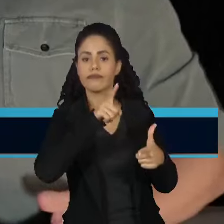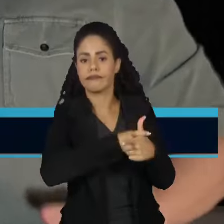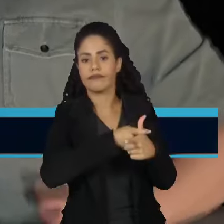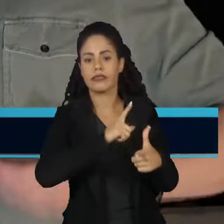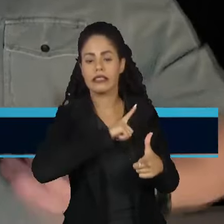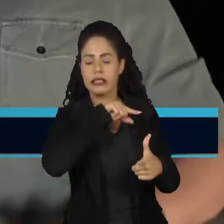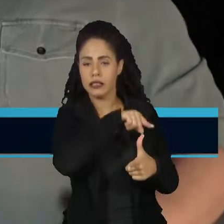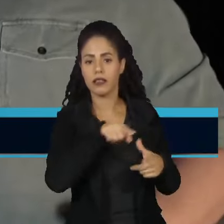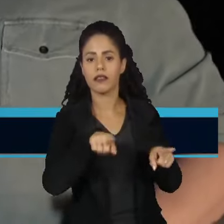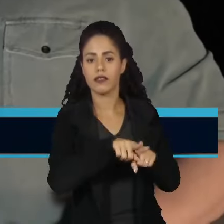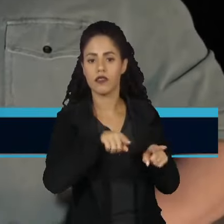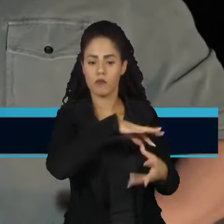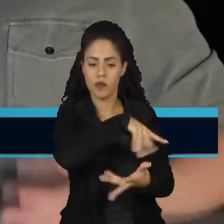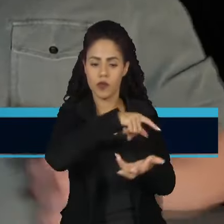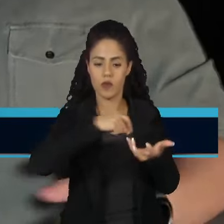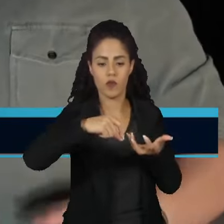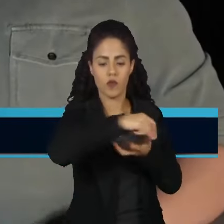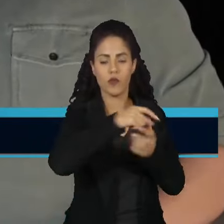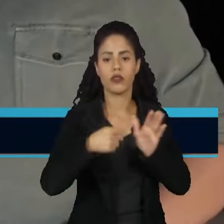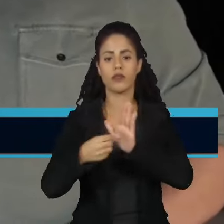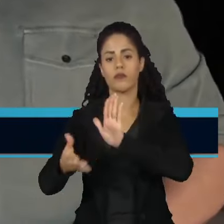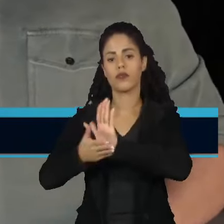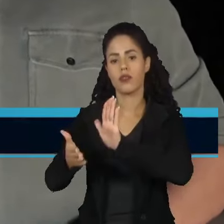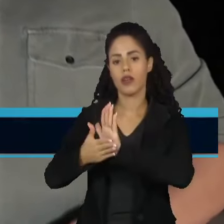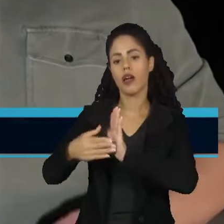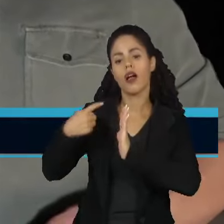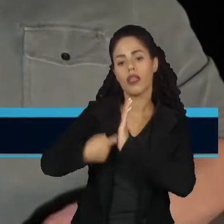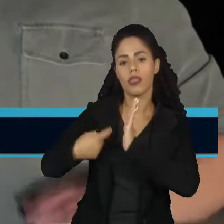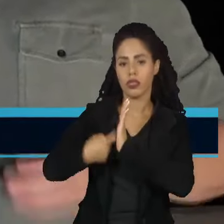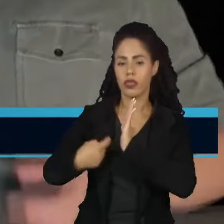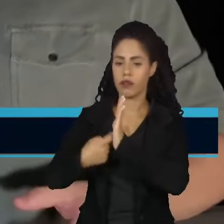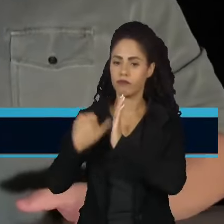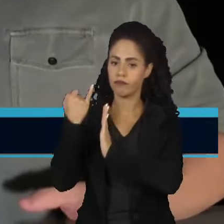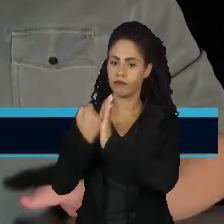e com destaque à proposta de taxação dos super-ricos.